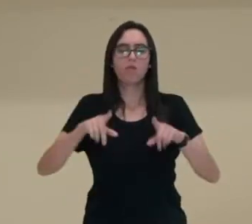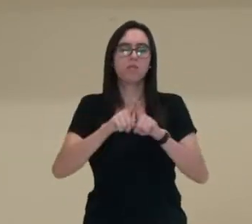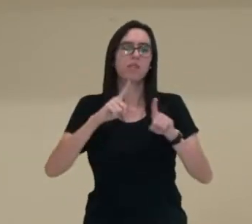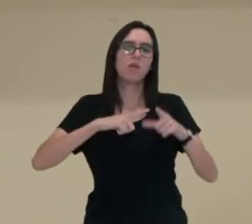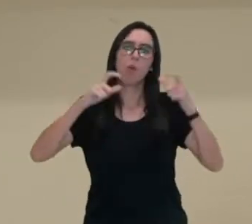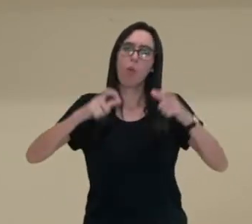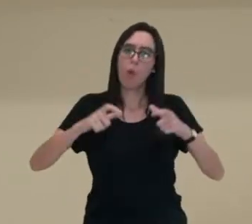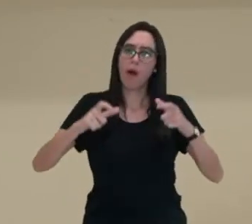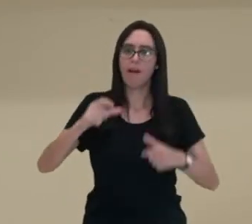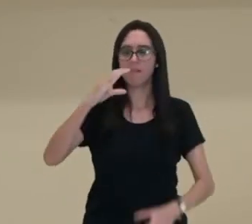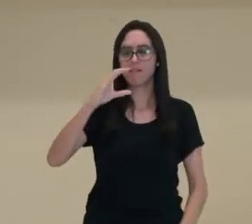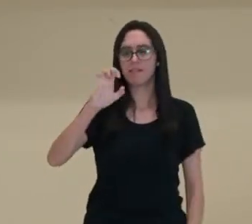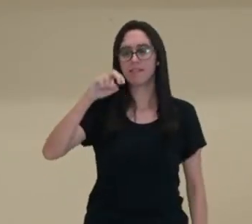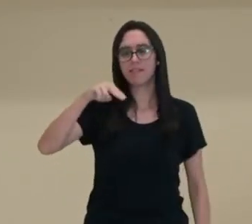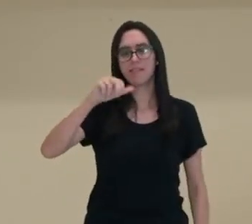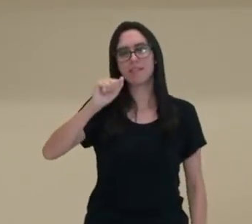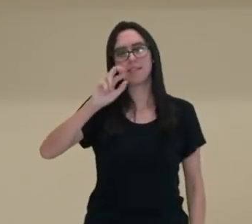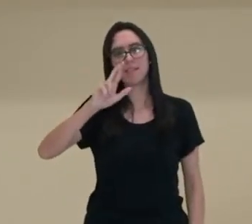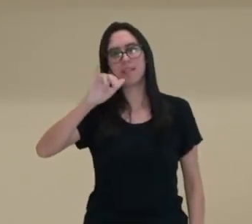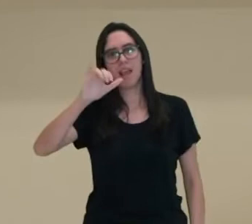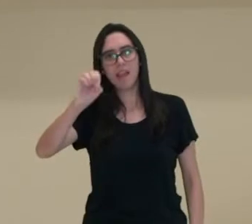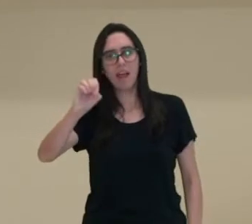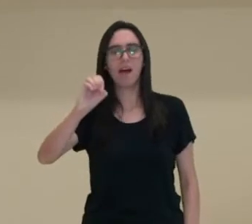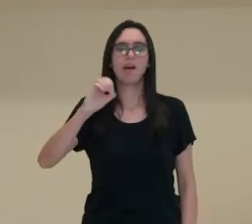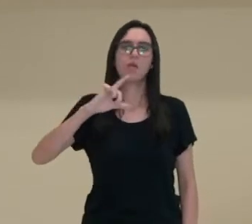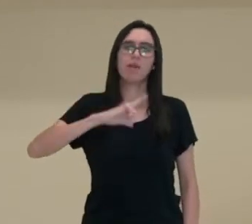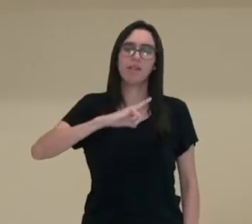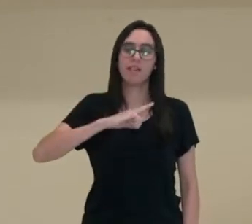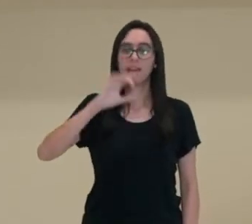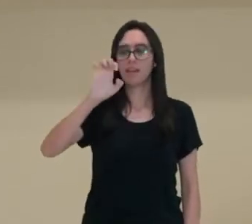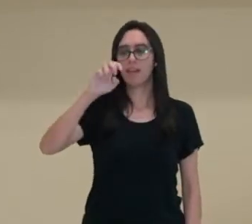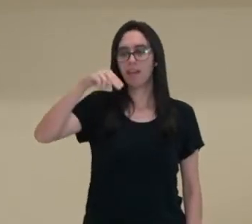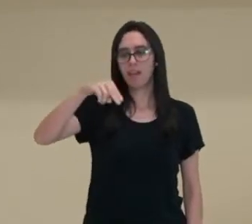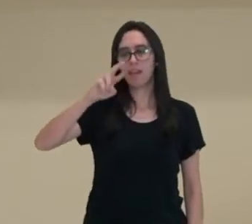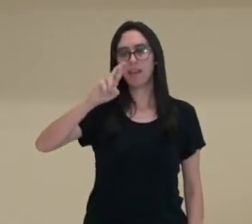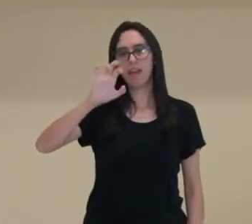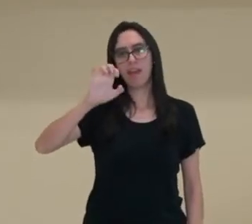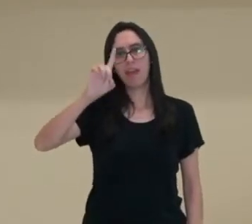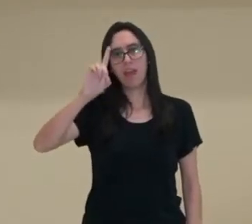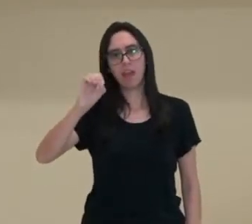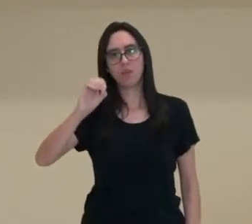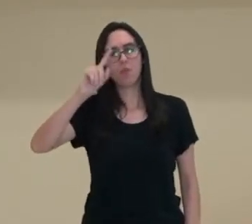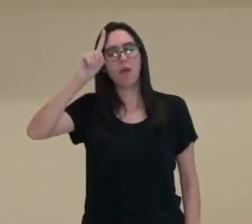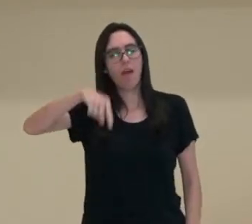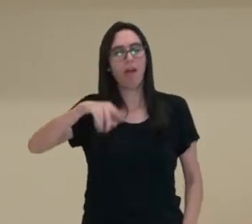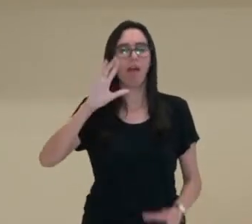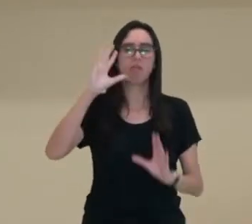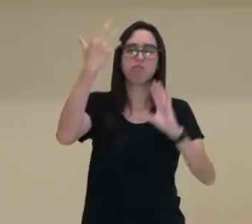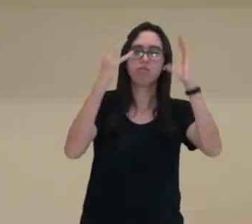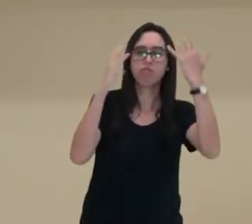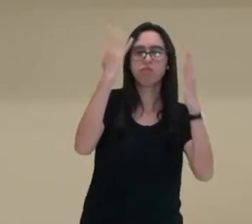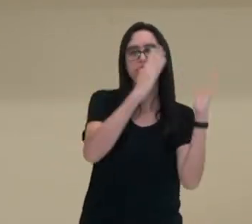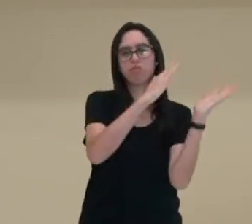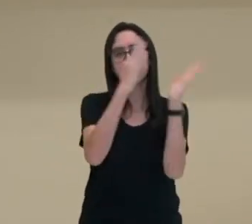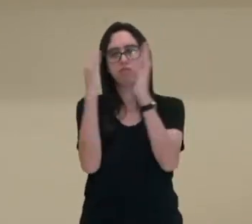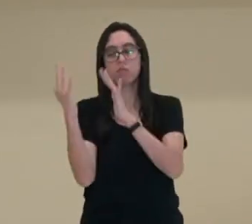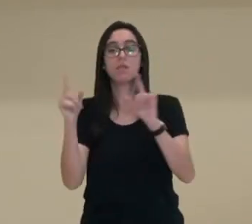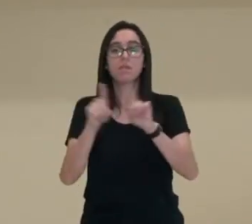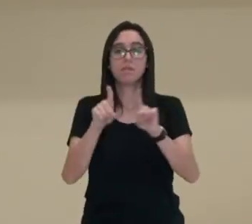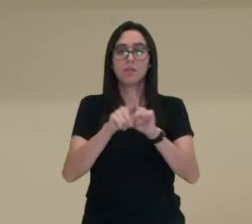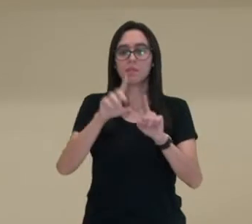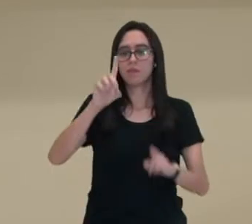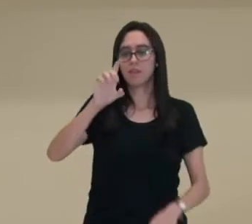ali o espaço onde os fatos acontecem, o enredo, que é a sucessão de acontecimentos, e o desfecho, né, dentre